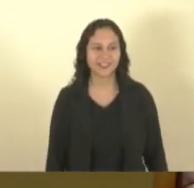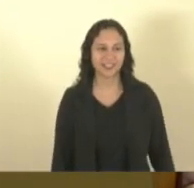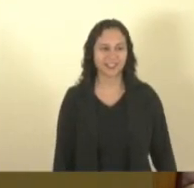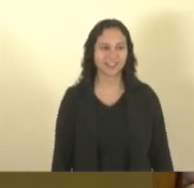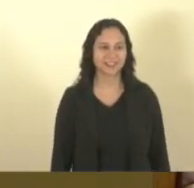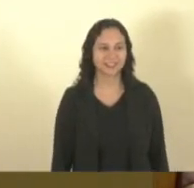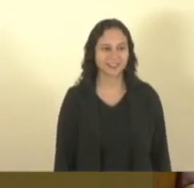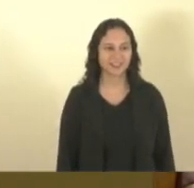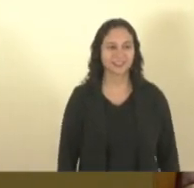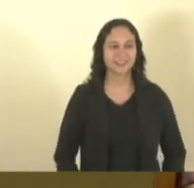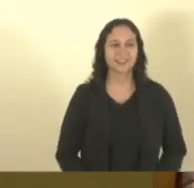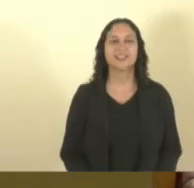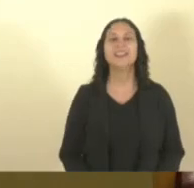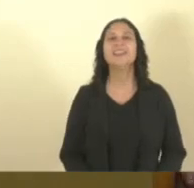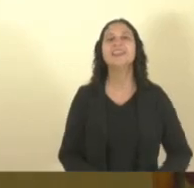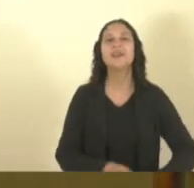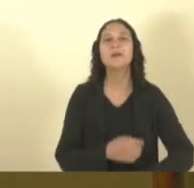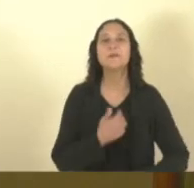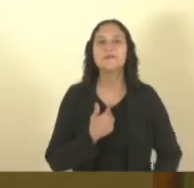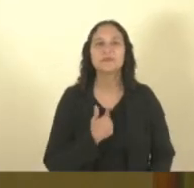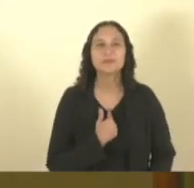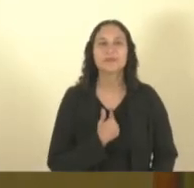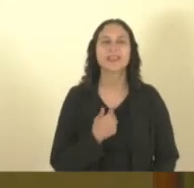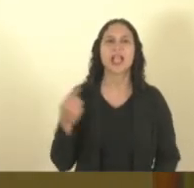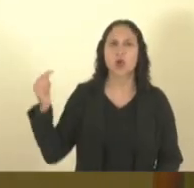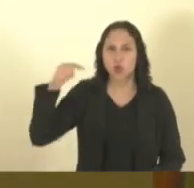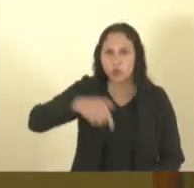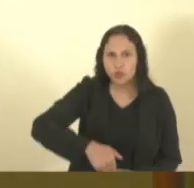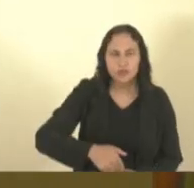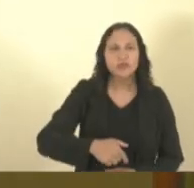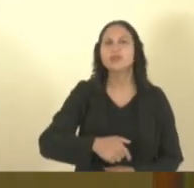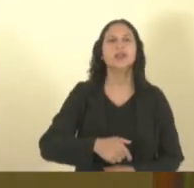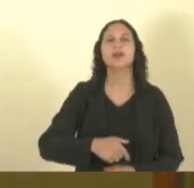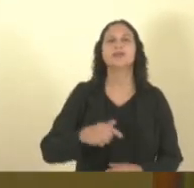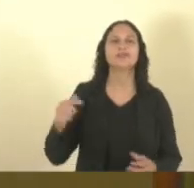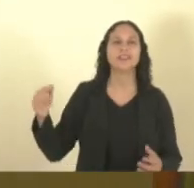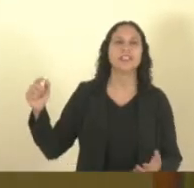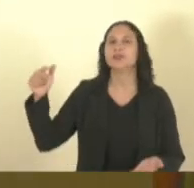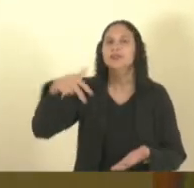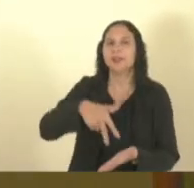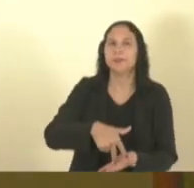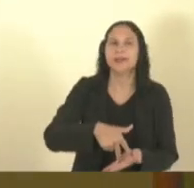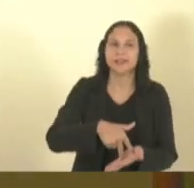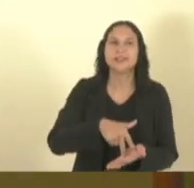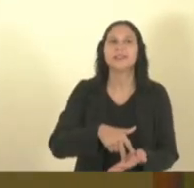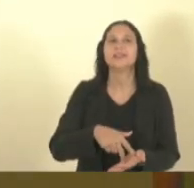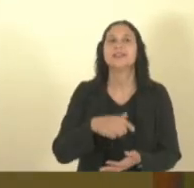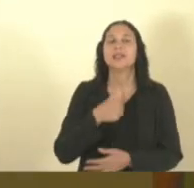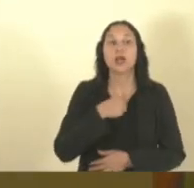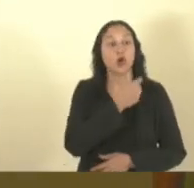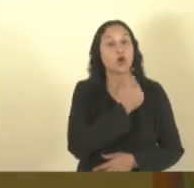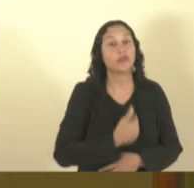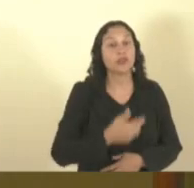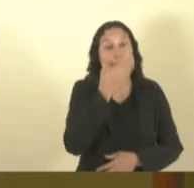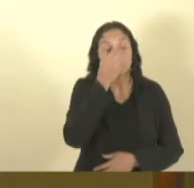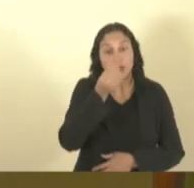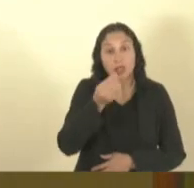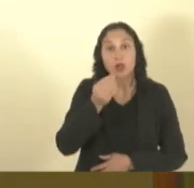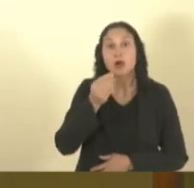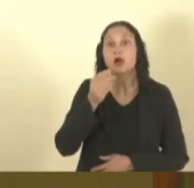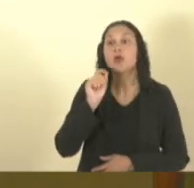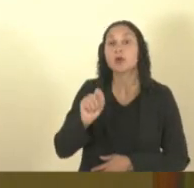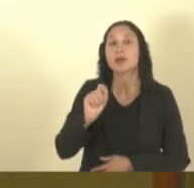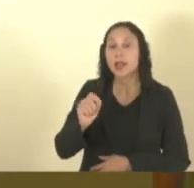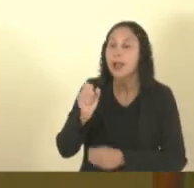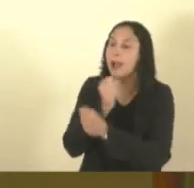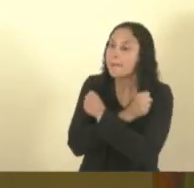E aí, Janete, quando eu estava vindo para cá, o governador falou bem assim: leve um abraço do governador